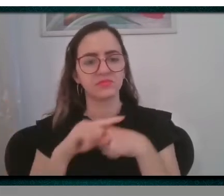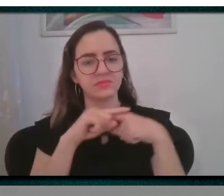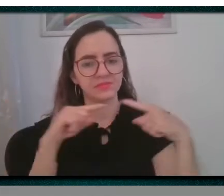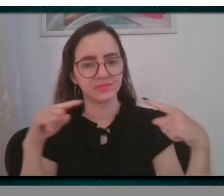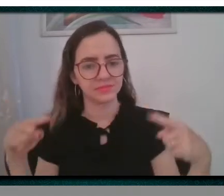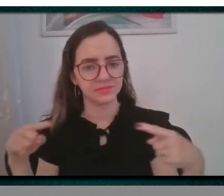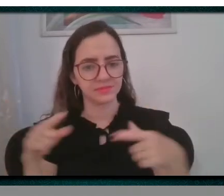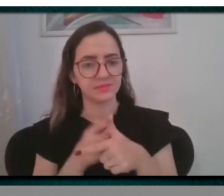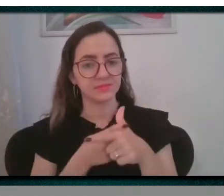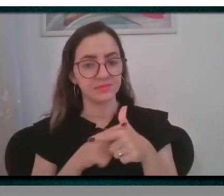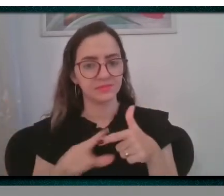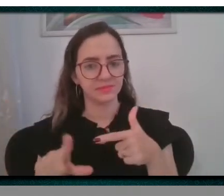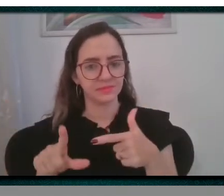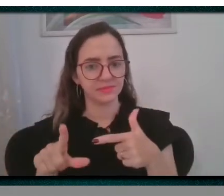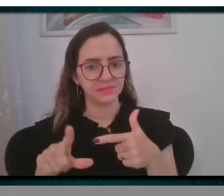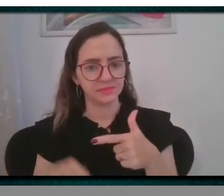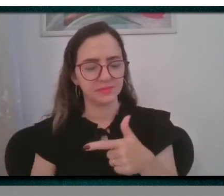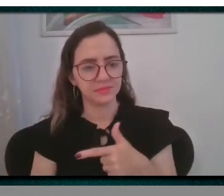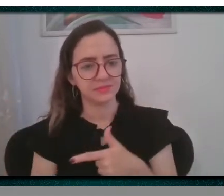dividido